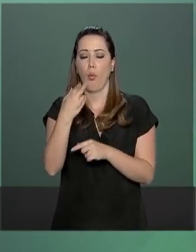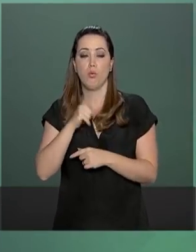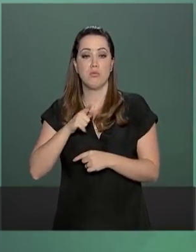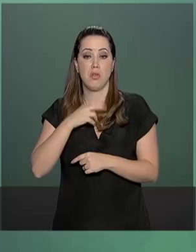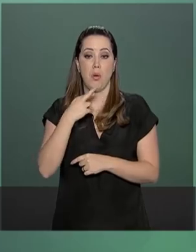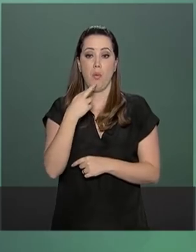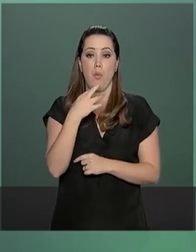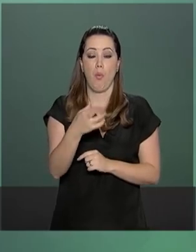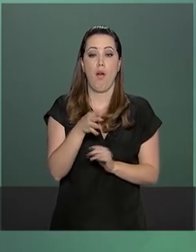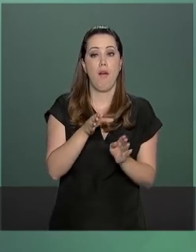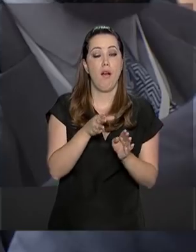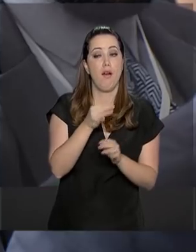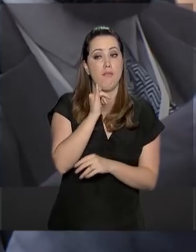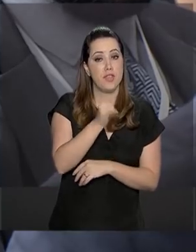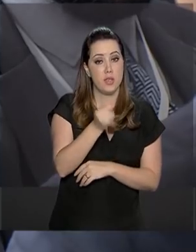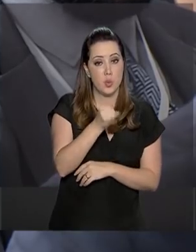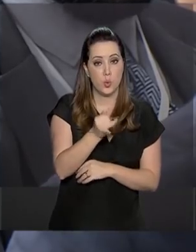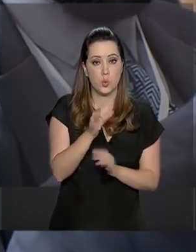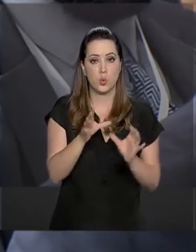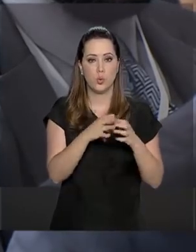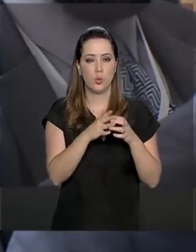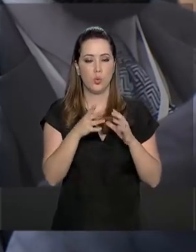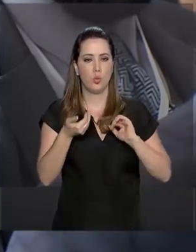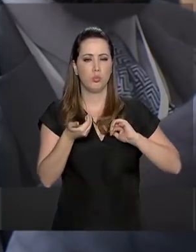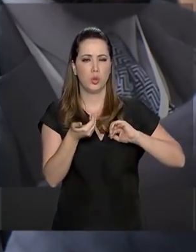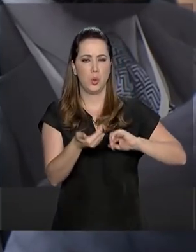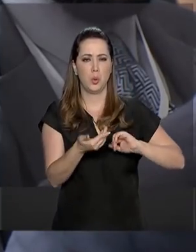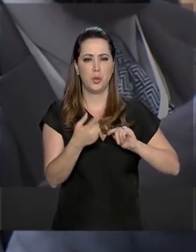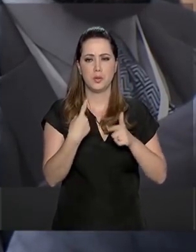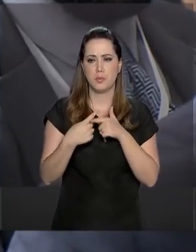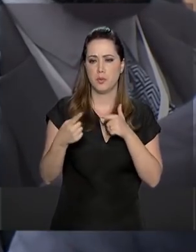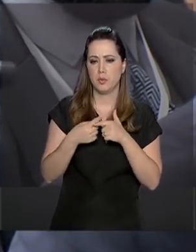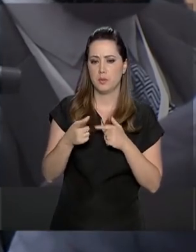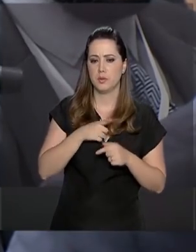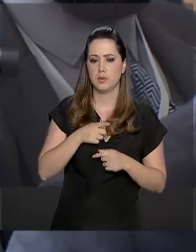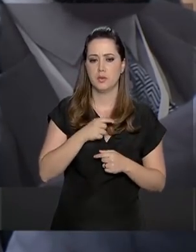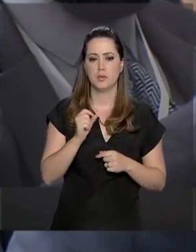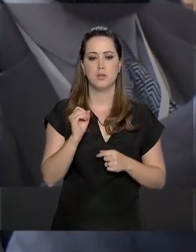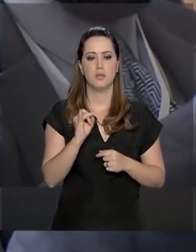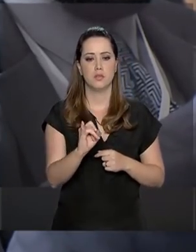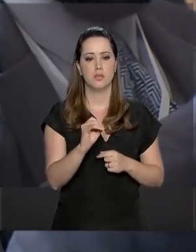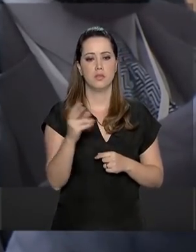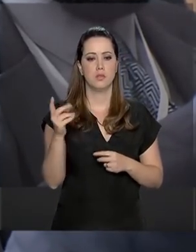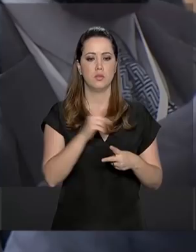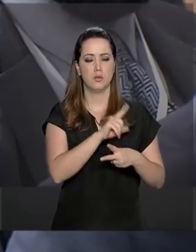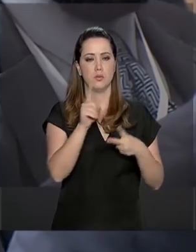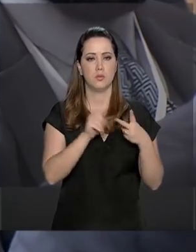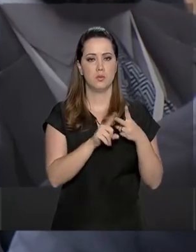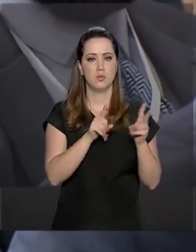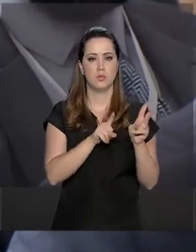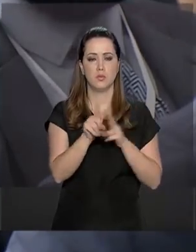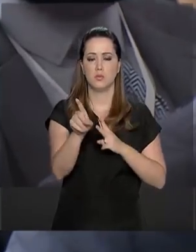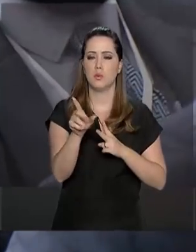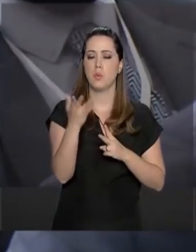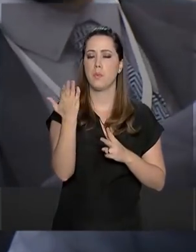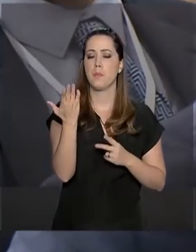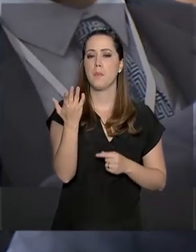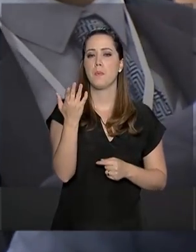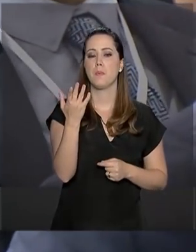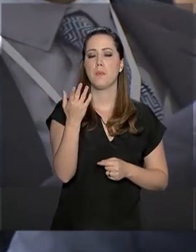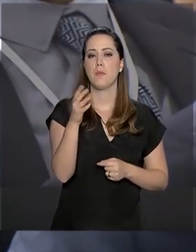recado dos parlamentares em 6 essa crise e só uma segunda pergunta o